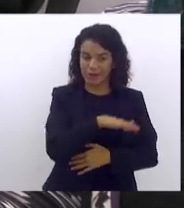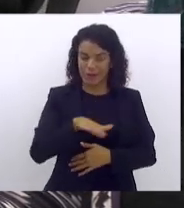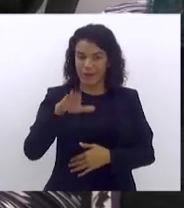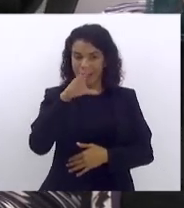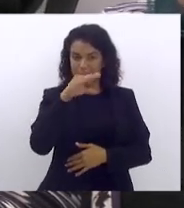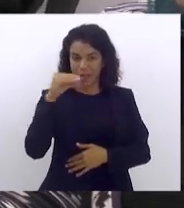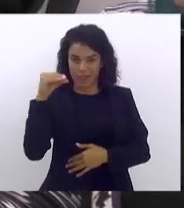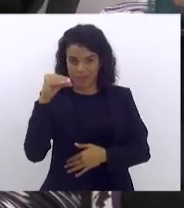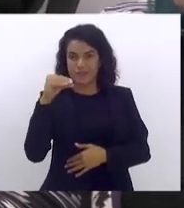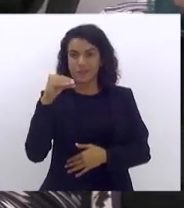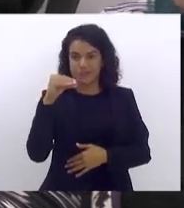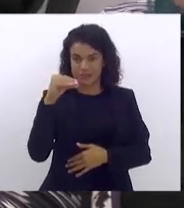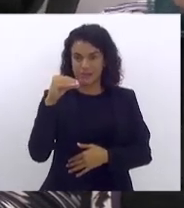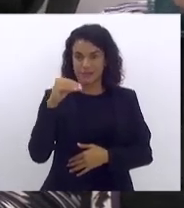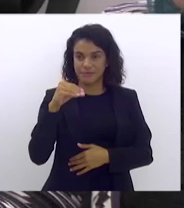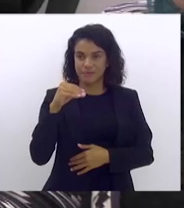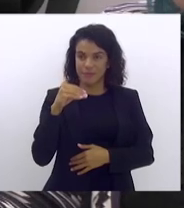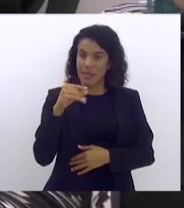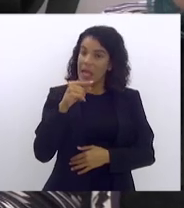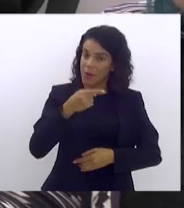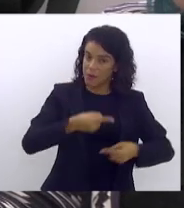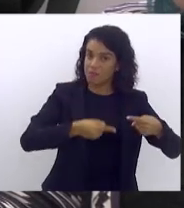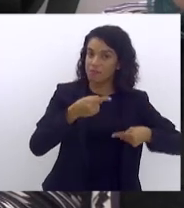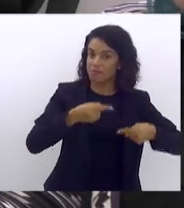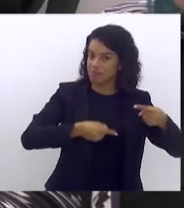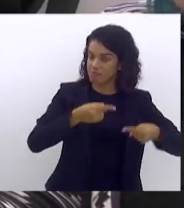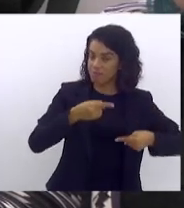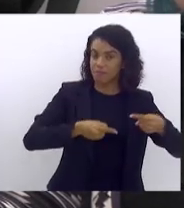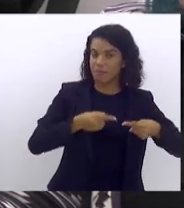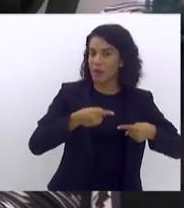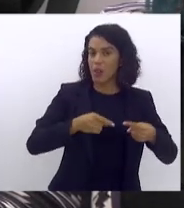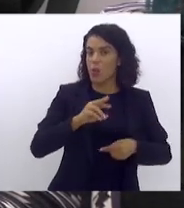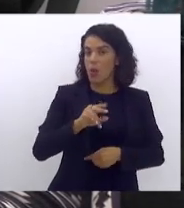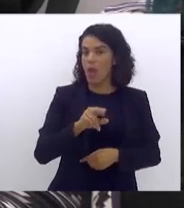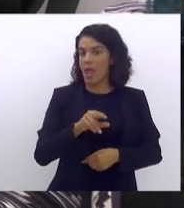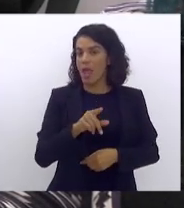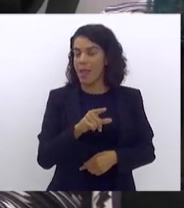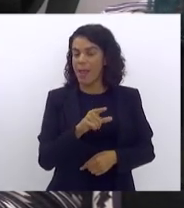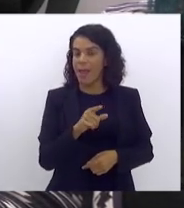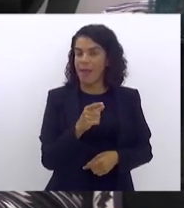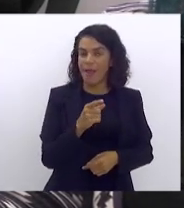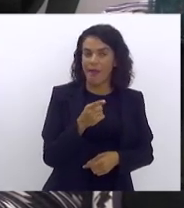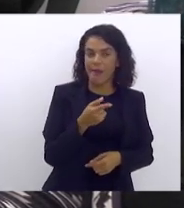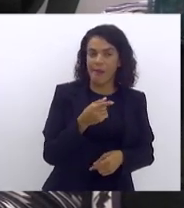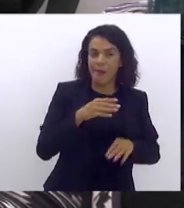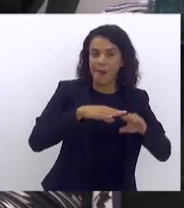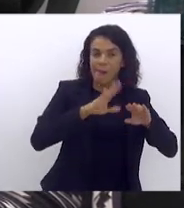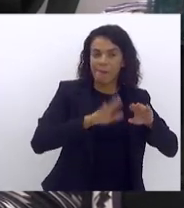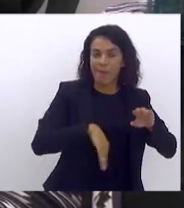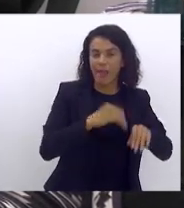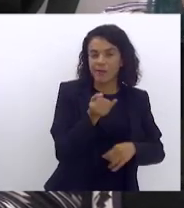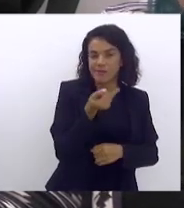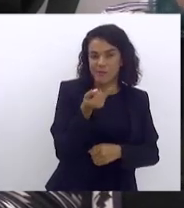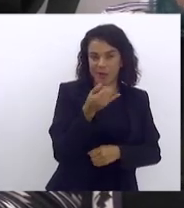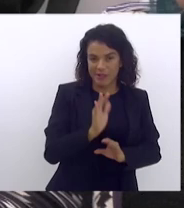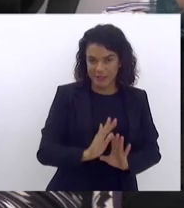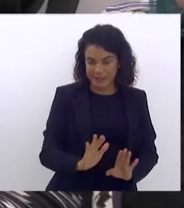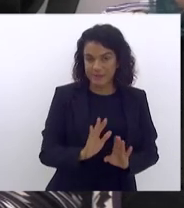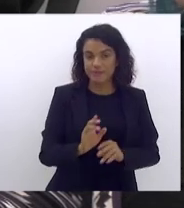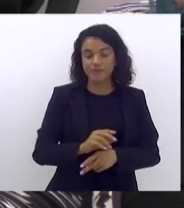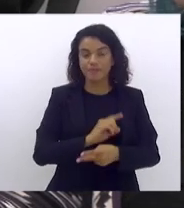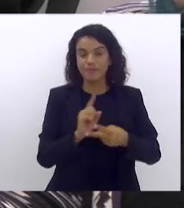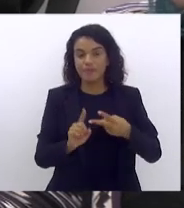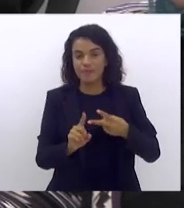adolescente acessar. Esse é um debate que não é menor, porque esse é um debate que é importante. E